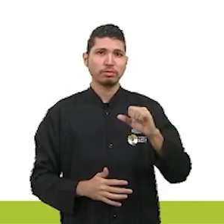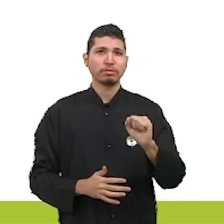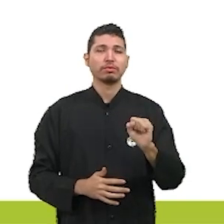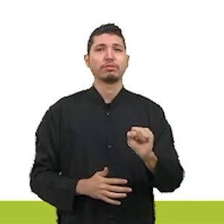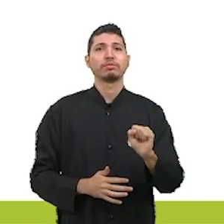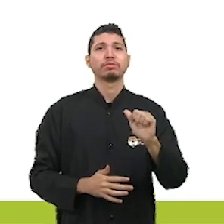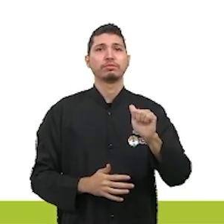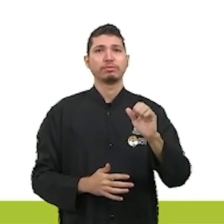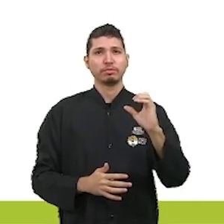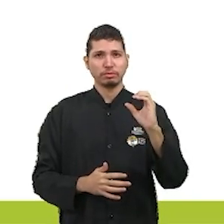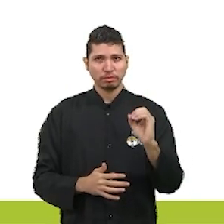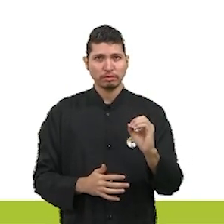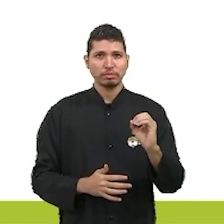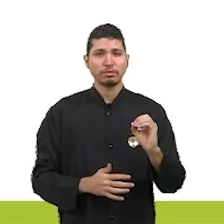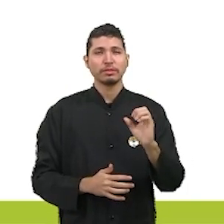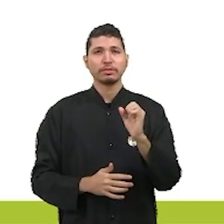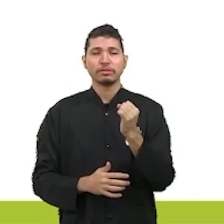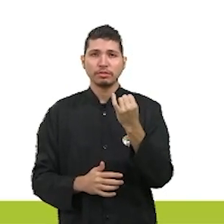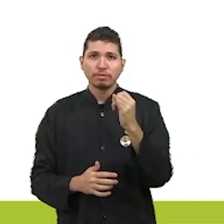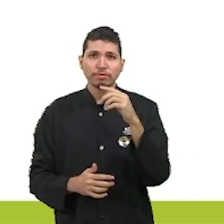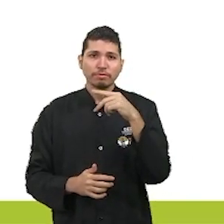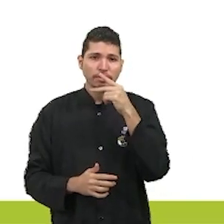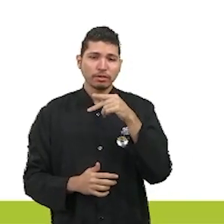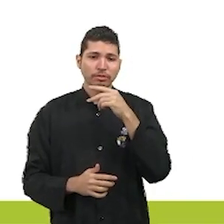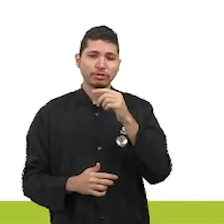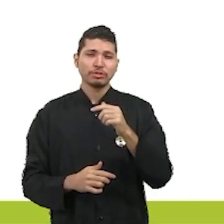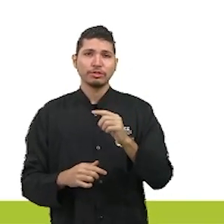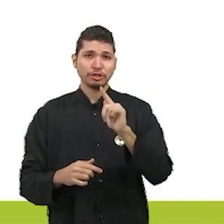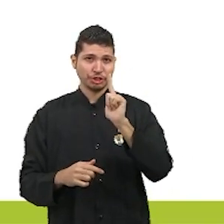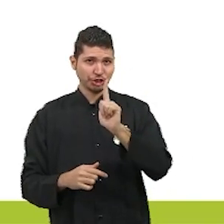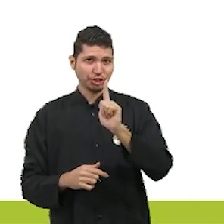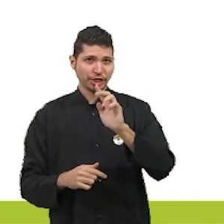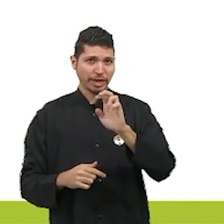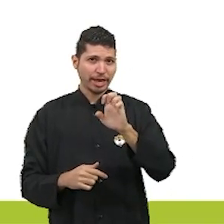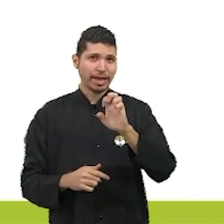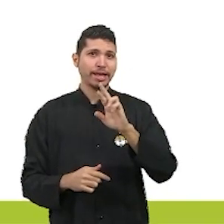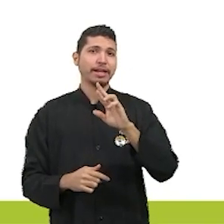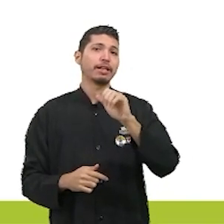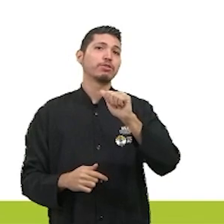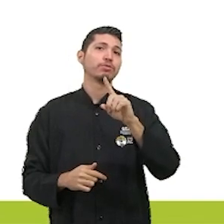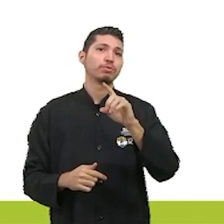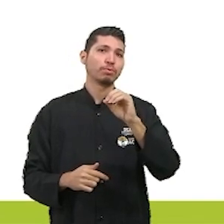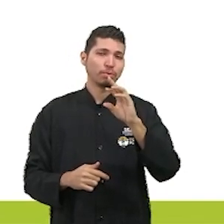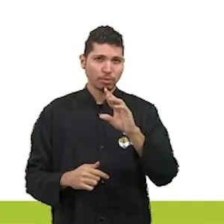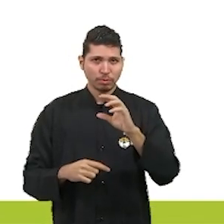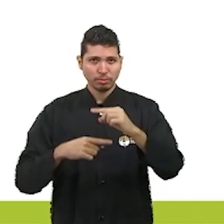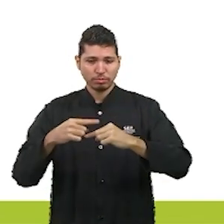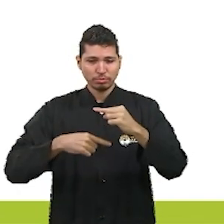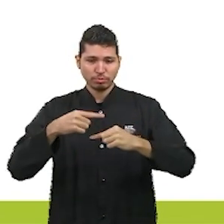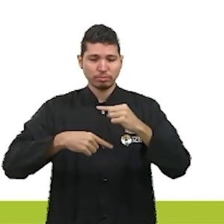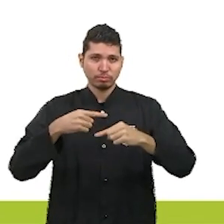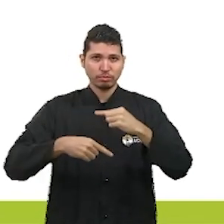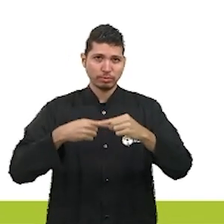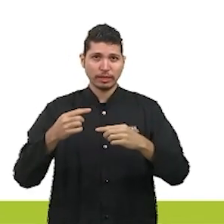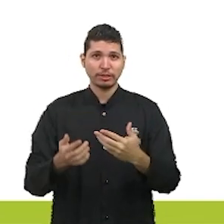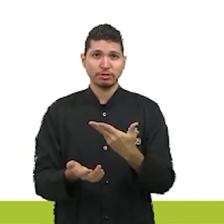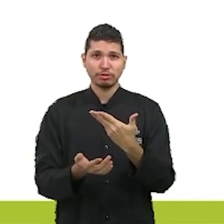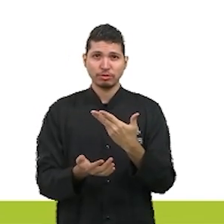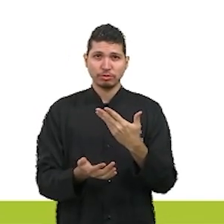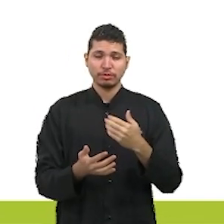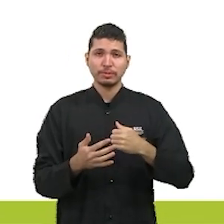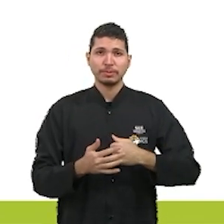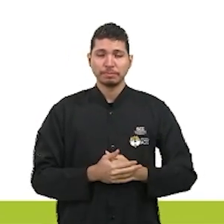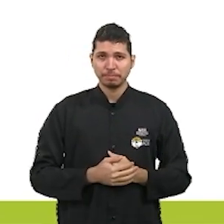ali energia para o circuito elétrico, a gente já viu isso antes, até no começo da nossa parte aí